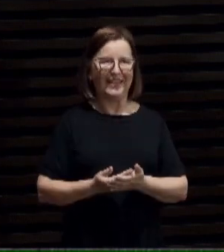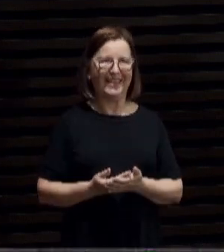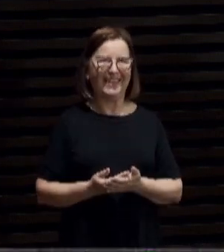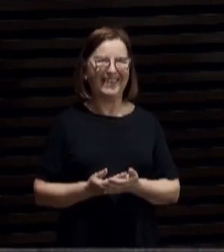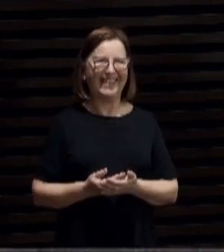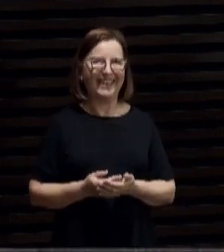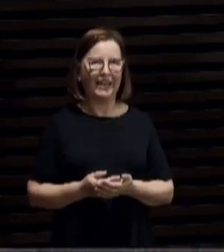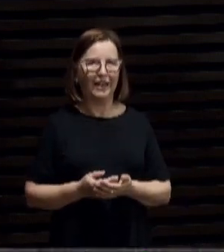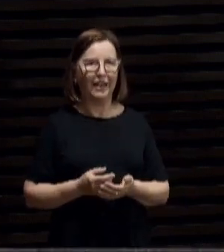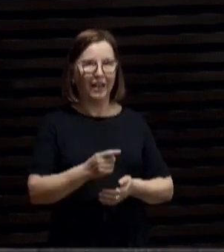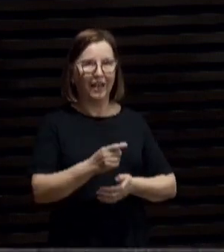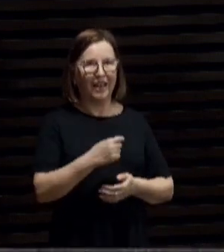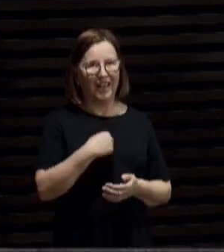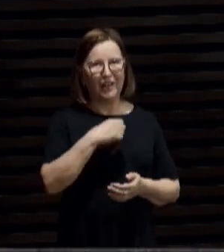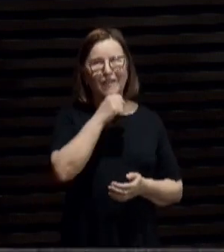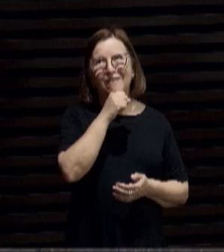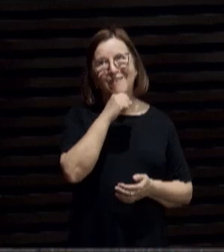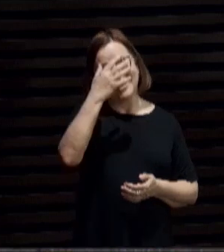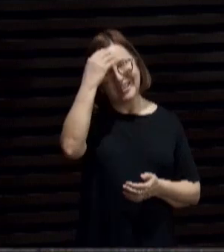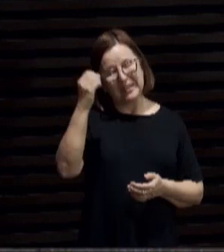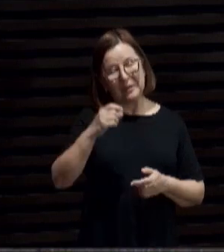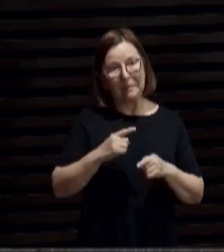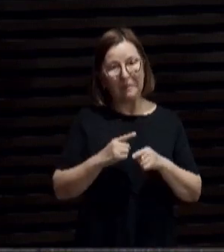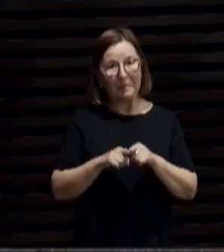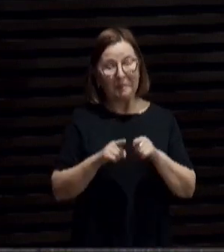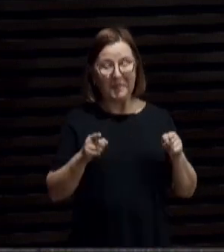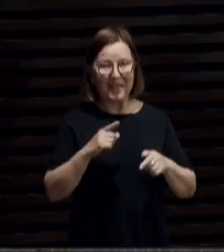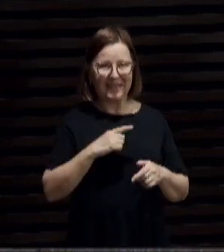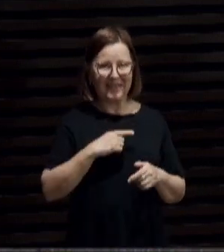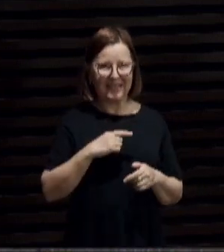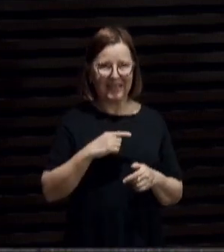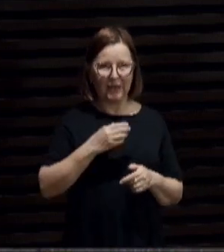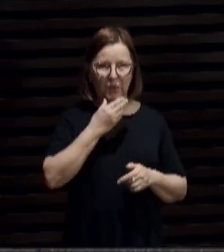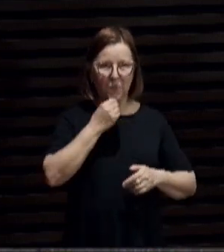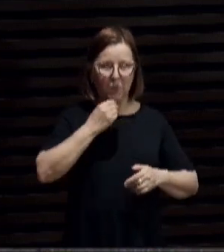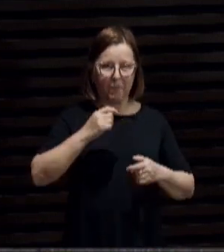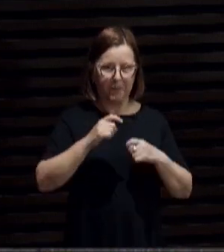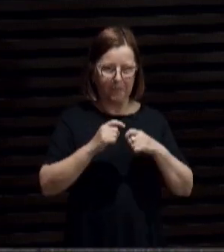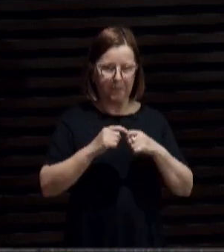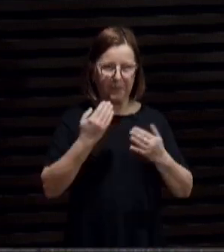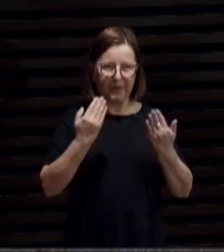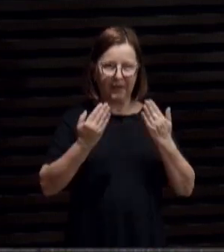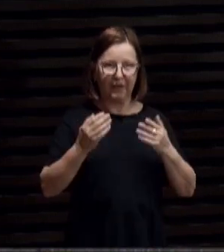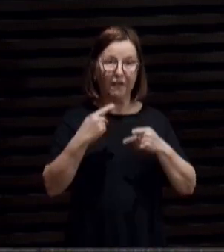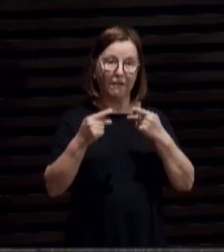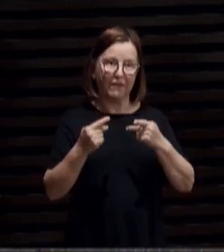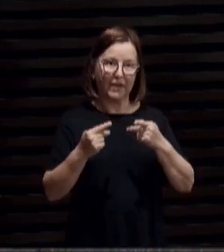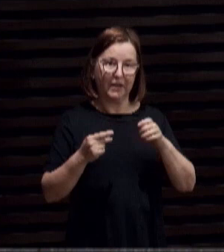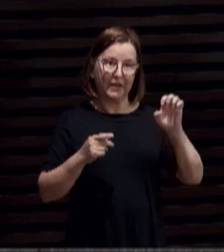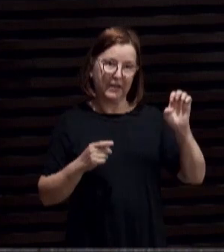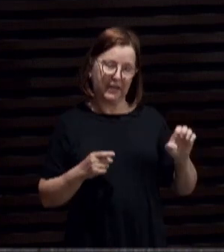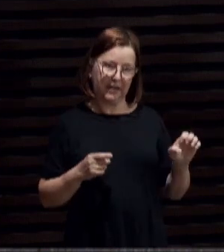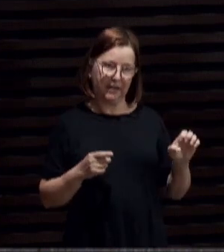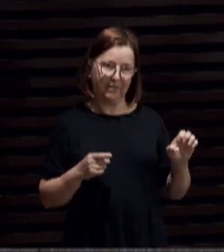velho e esquece. Mas há um psiquiatra que está falando que o lado esquerdo, ele tem uma debilidade. Quem pensa